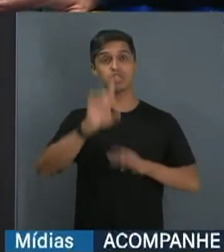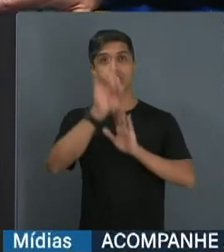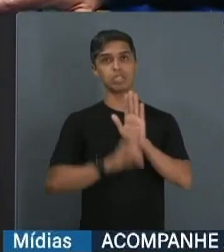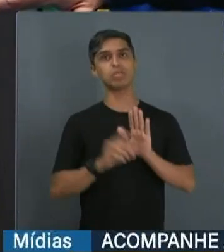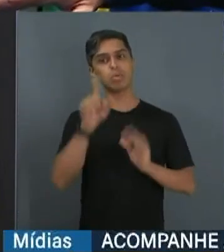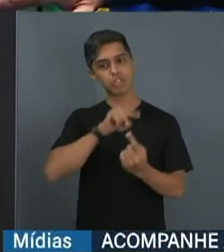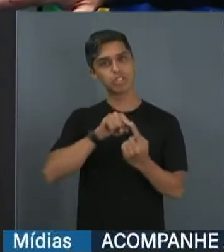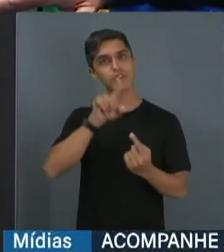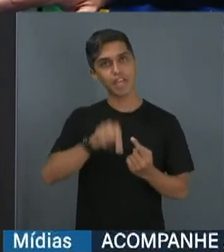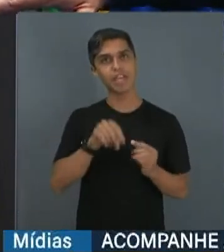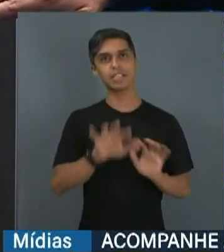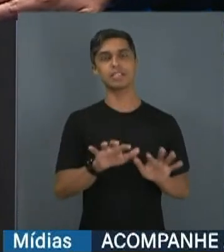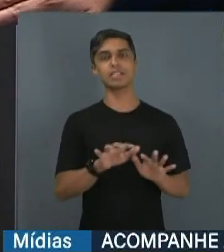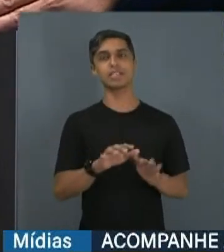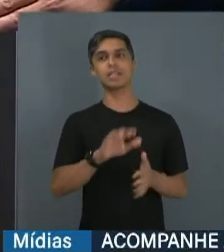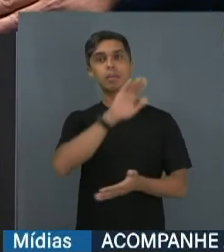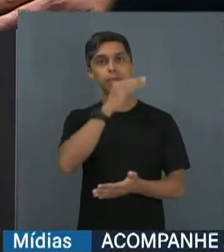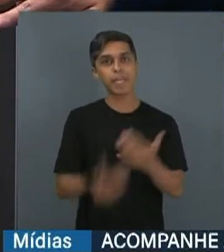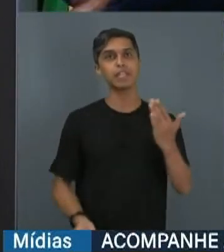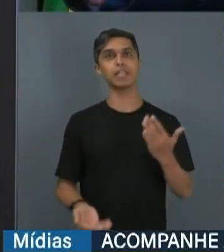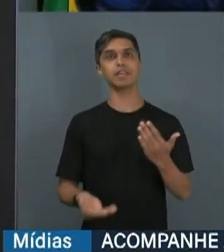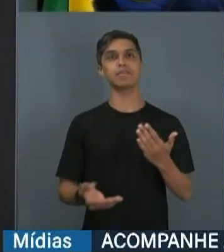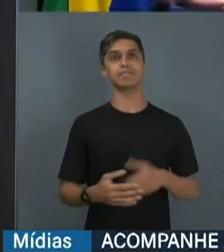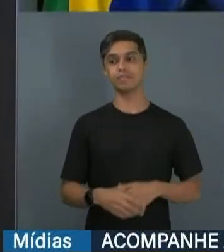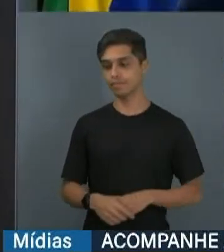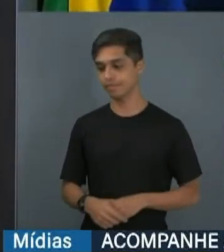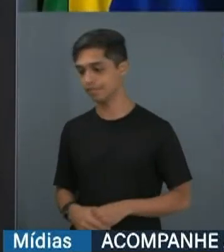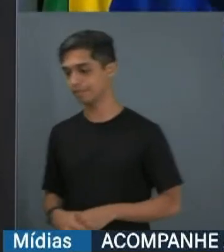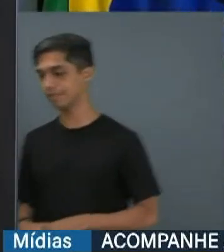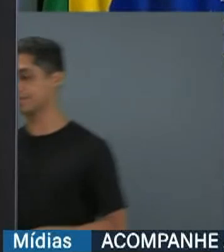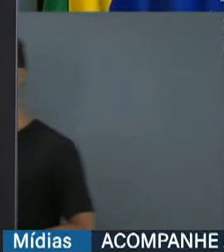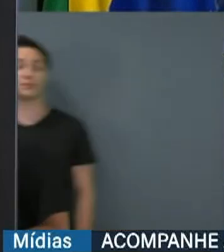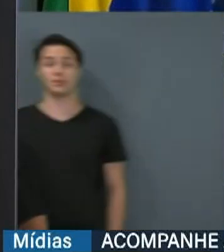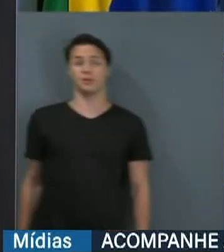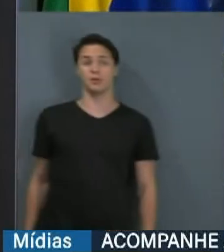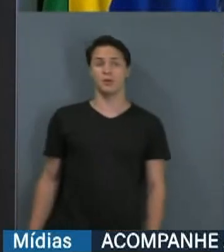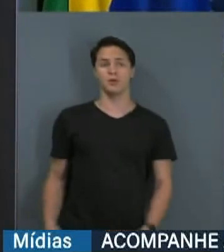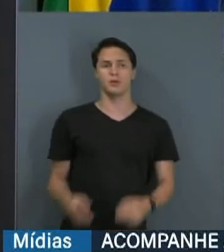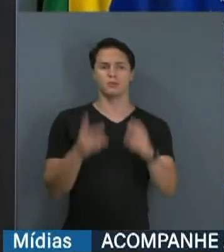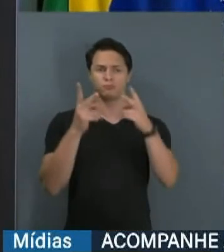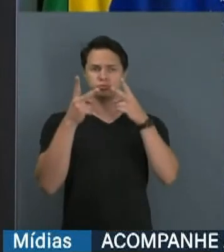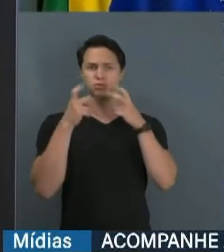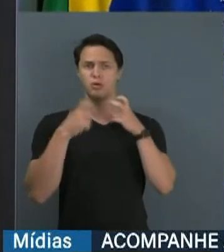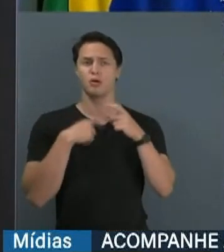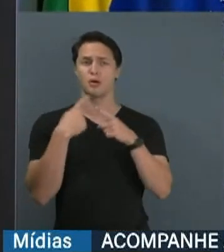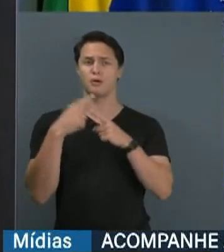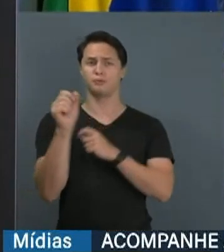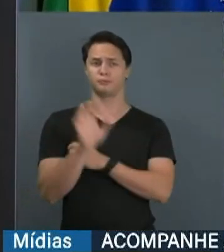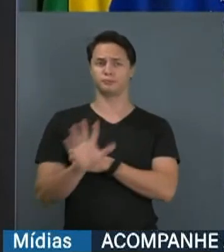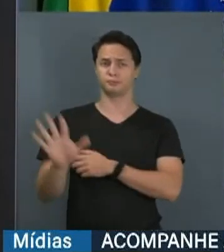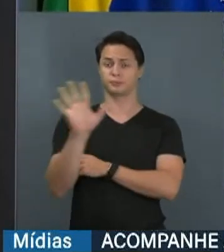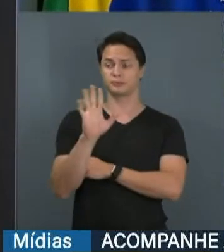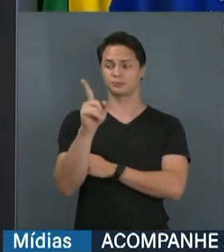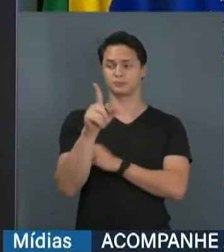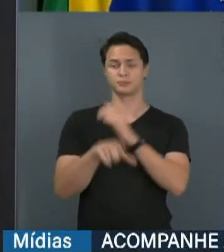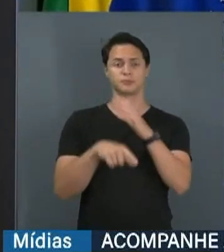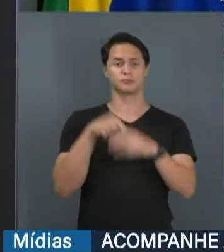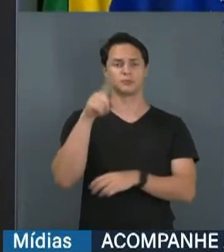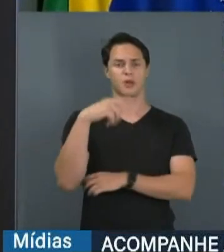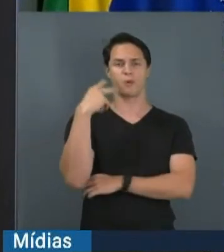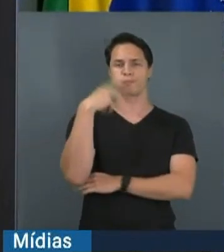óbvio, porque ele está crescendo. Ele se notabilizou pela página O Piauiense, foi eleito